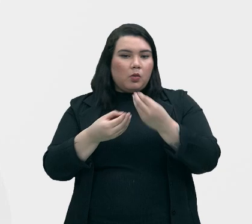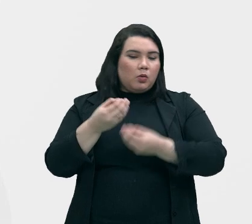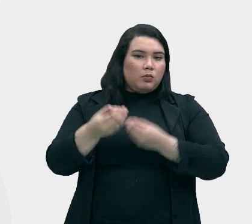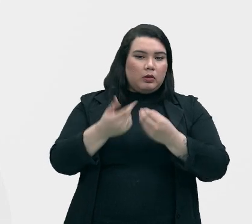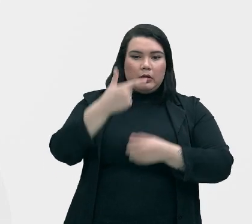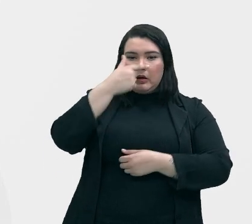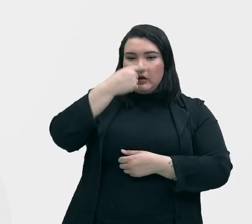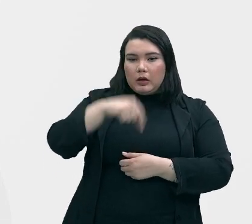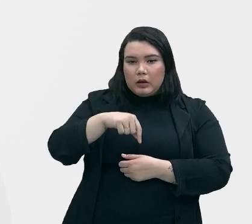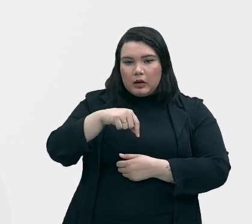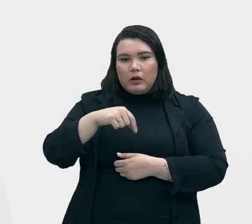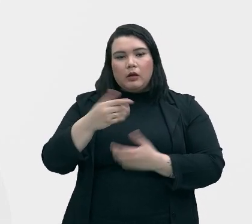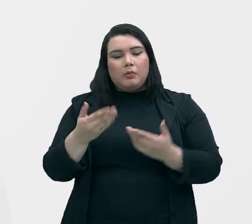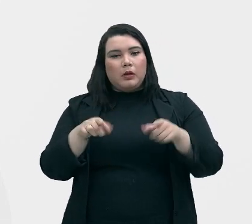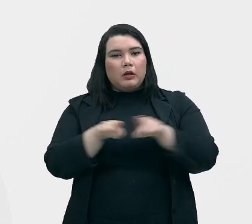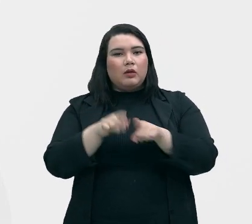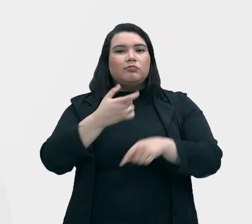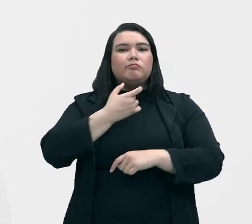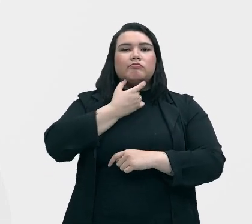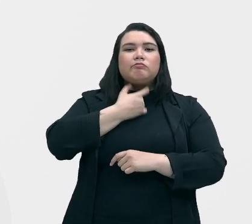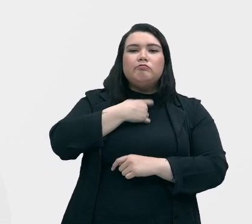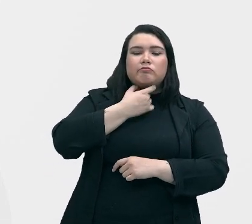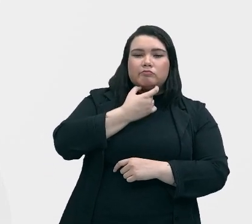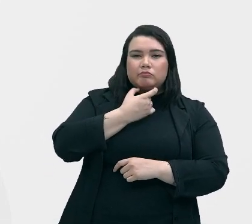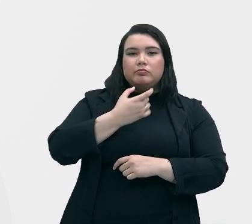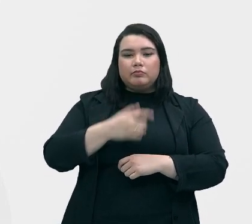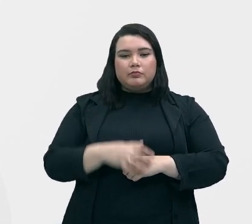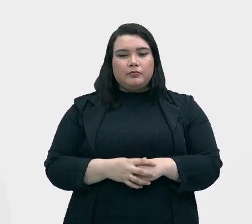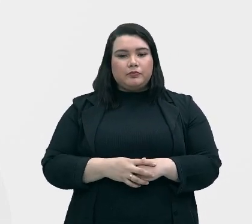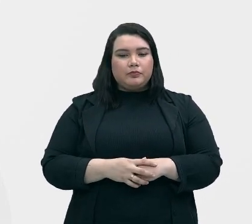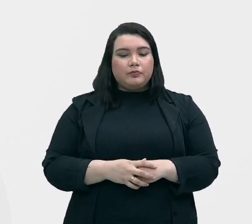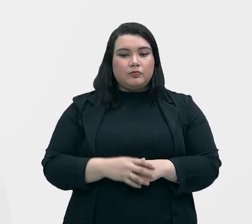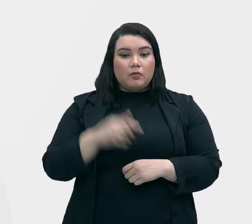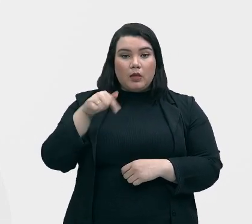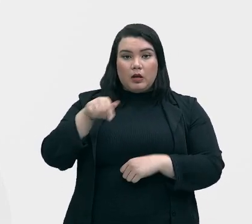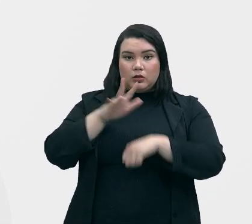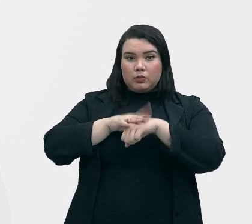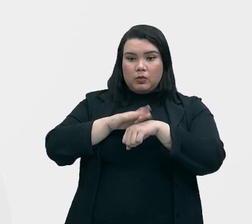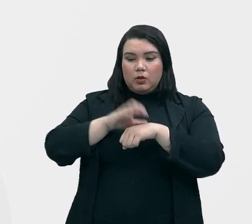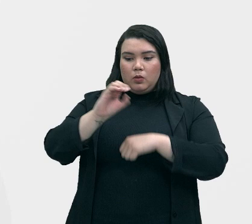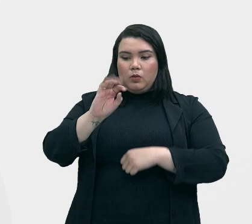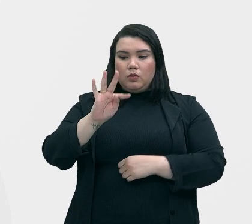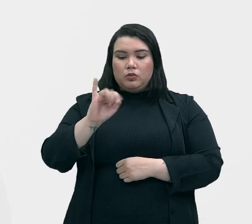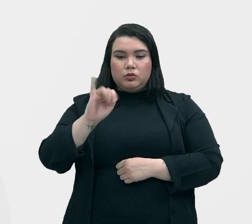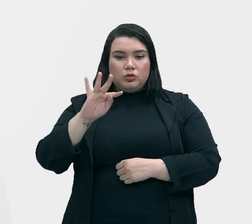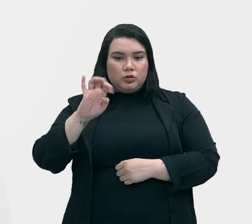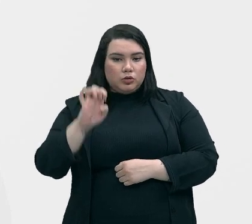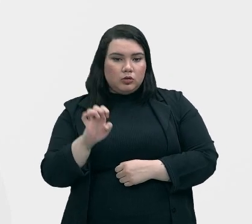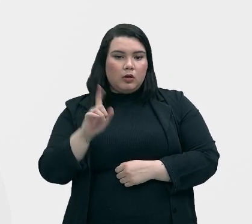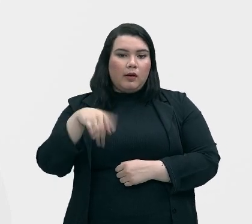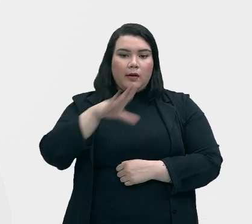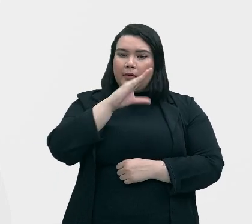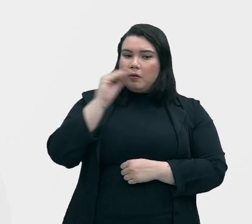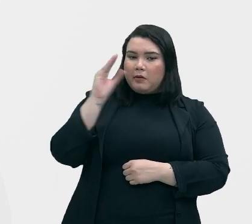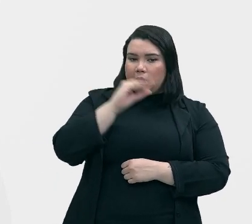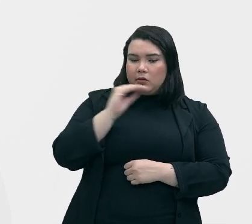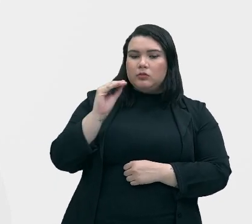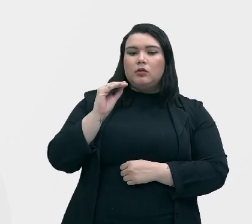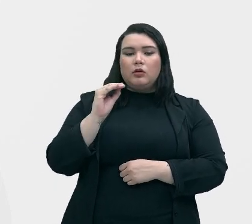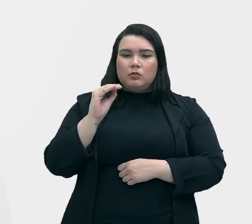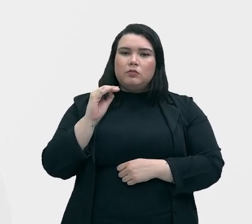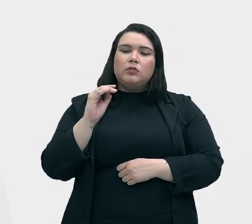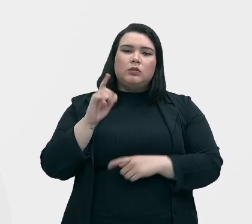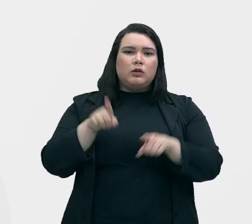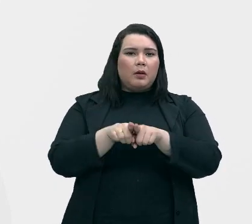doenças, como gripes, resfriados e infecções na garganta. A otite é muito comum em crianças,